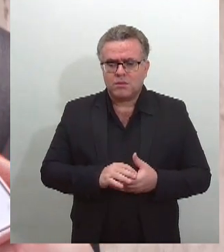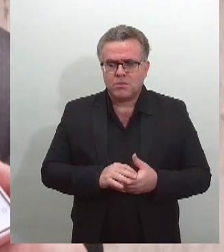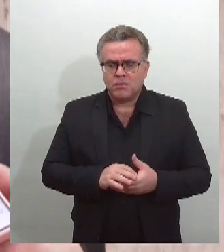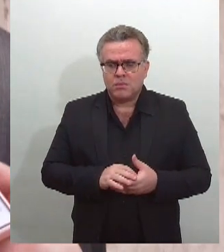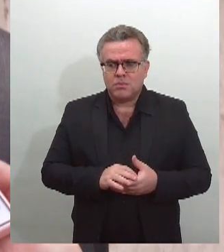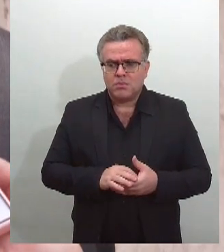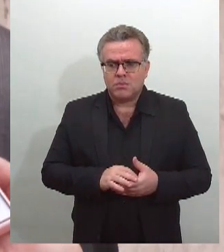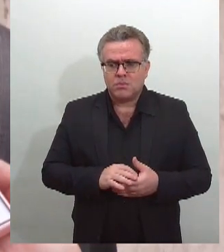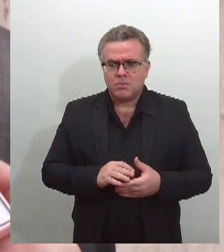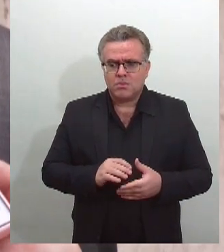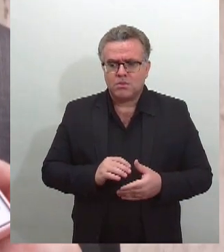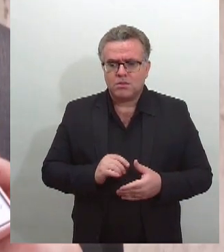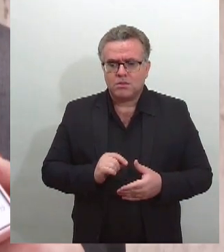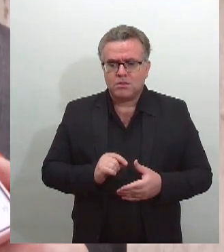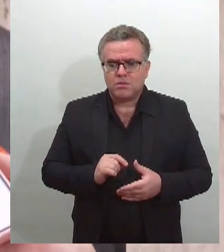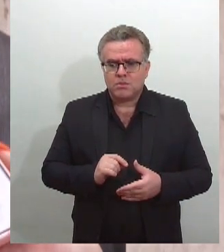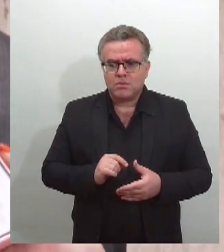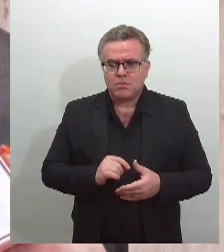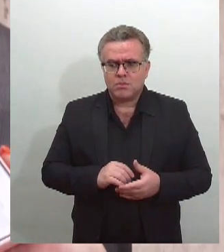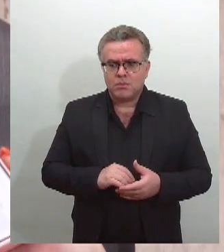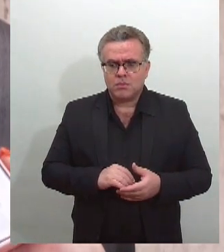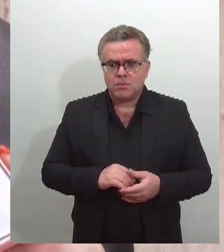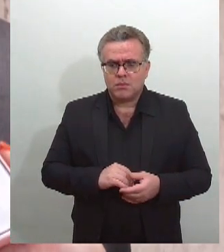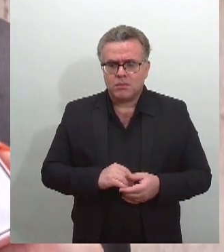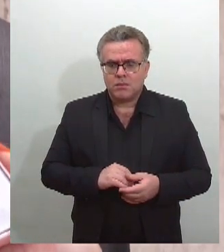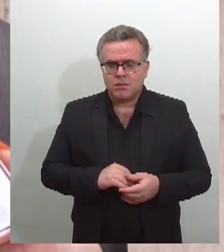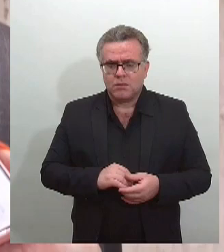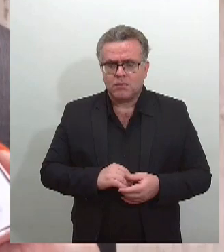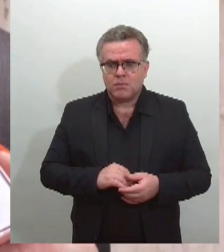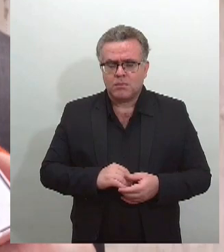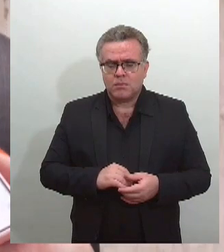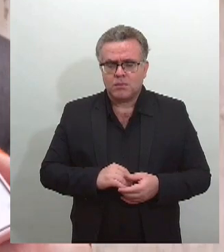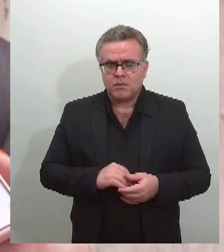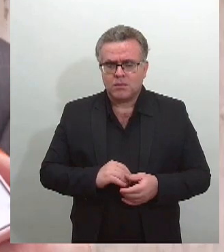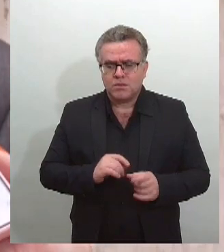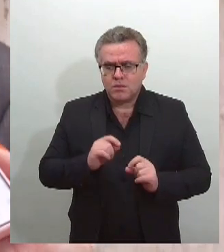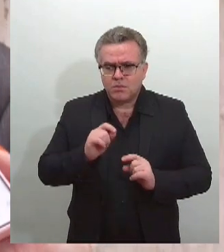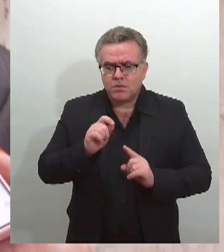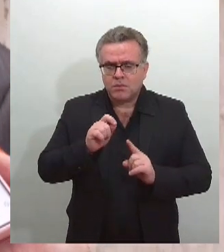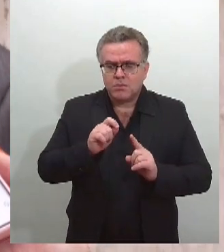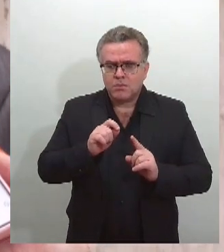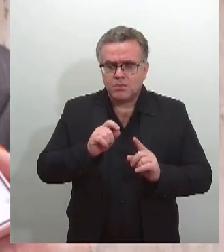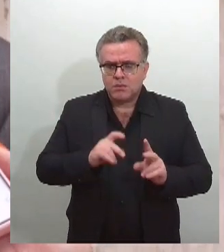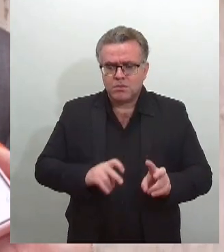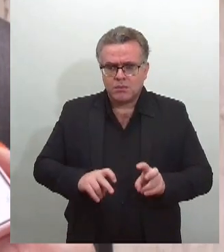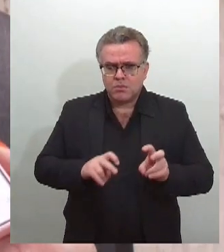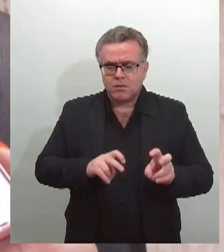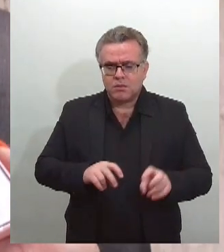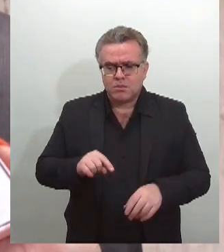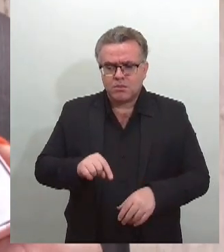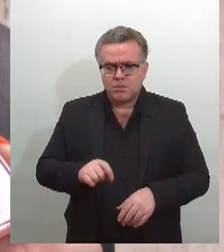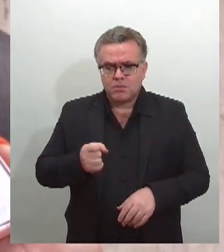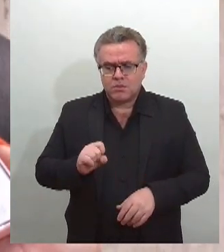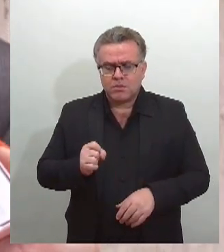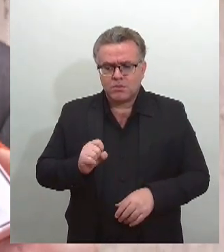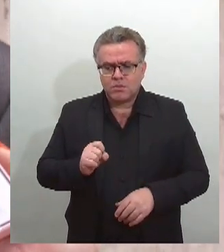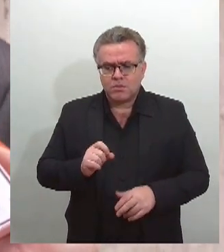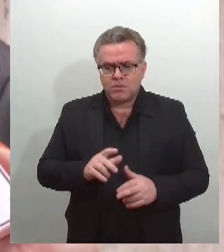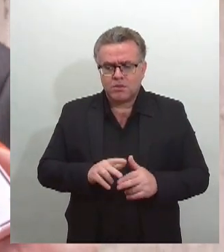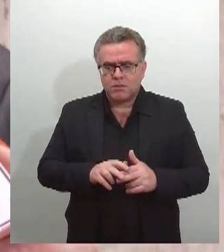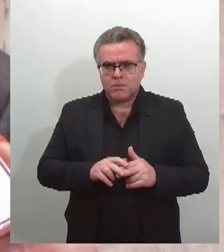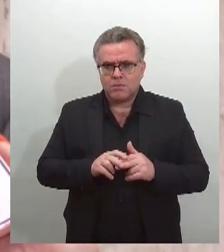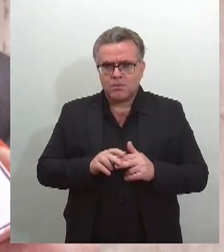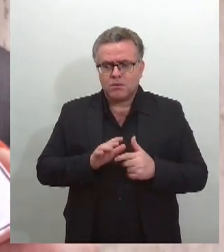que movimenta bastante, no médio e no Alto Sertão principalmente. Portanto, a vinda deles aqui é justamente para que nós